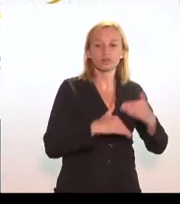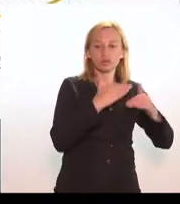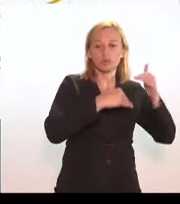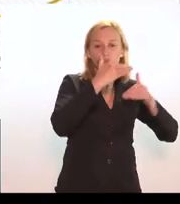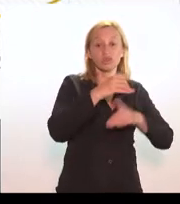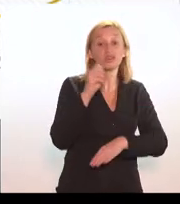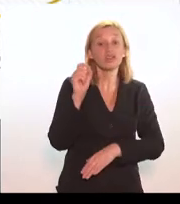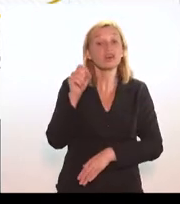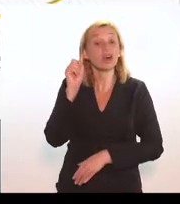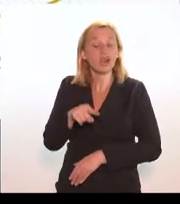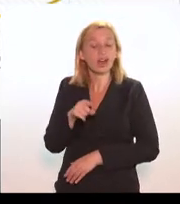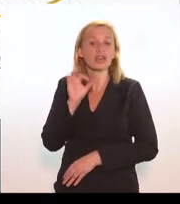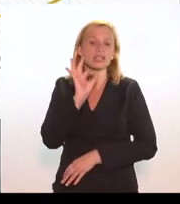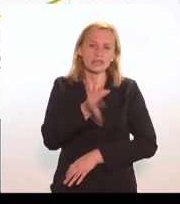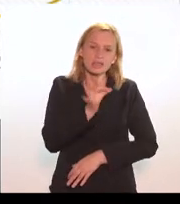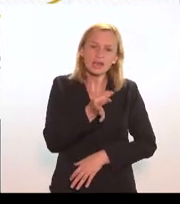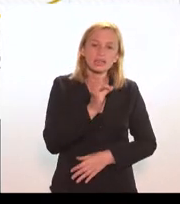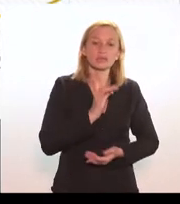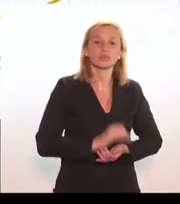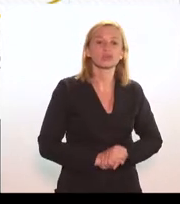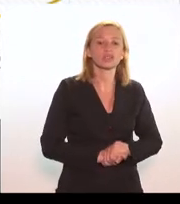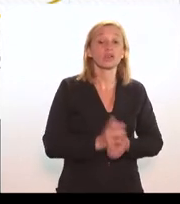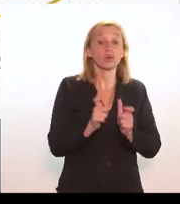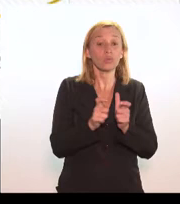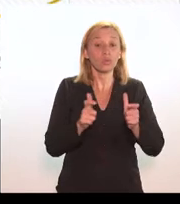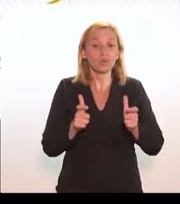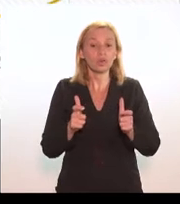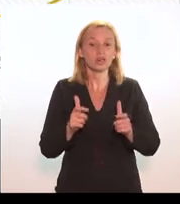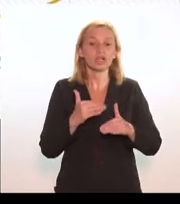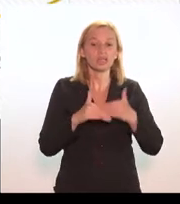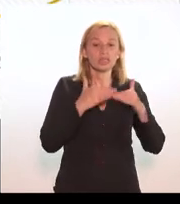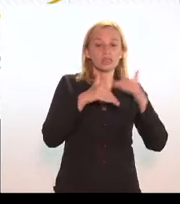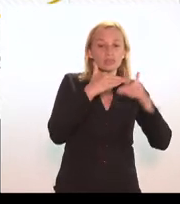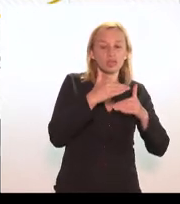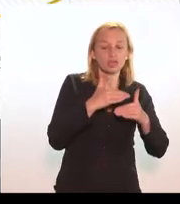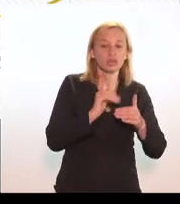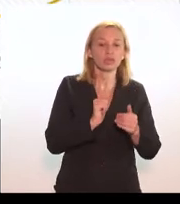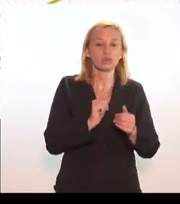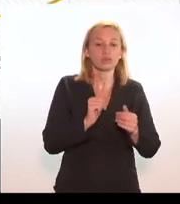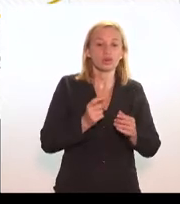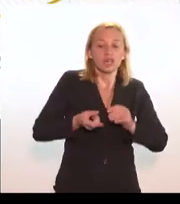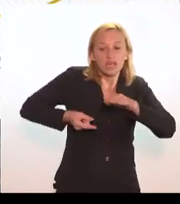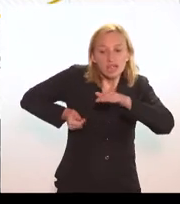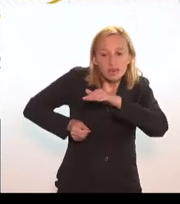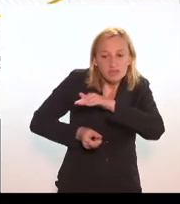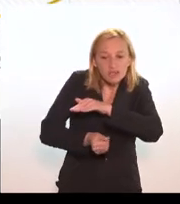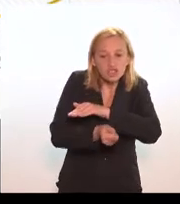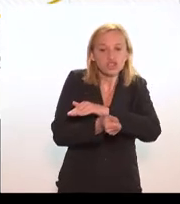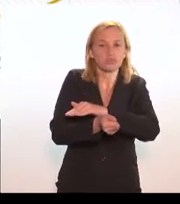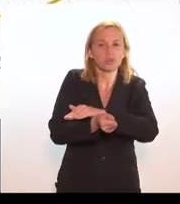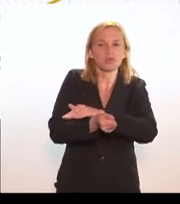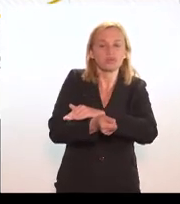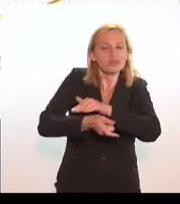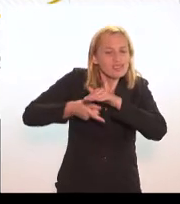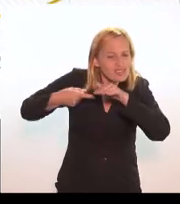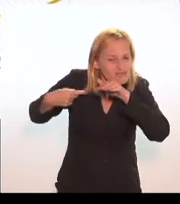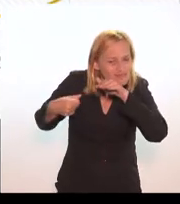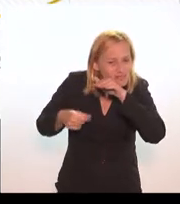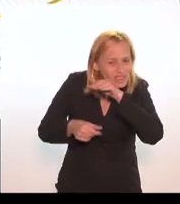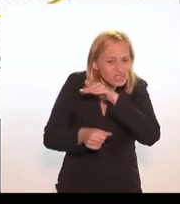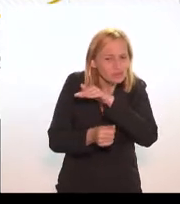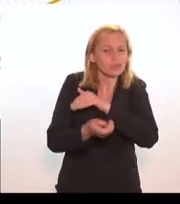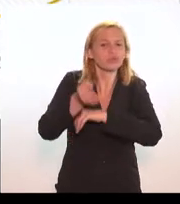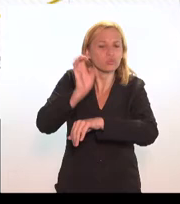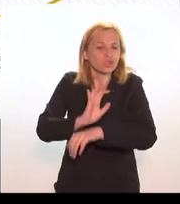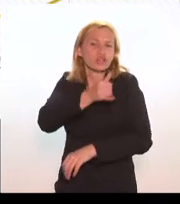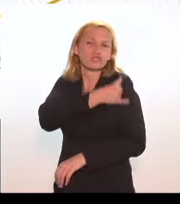é, evidentemente, o crescimento do investimento. O investimento está em baixíssimos níveis no estado do